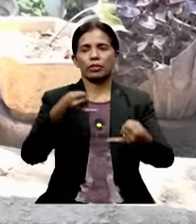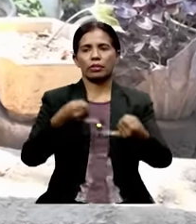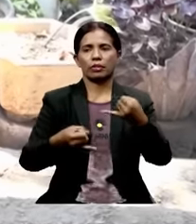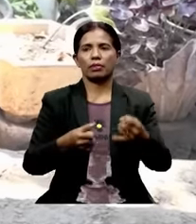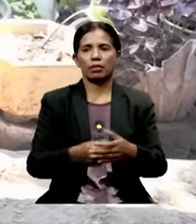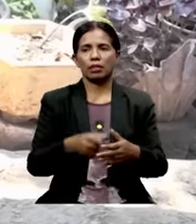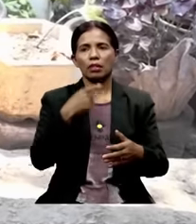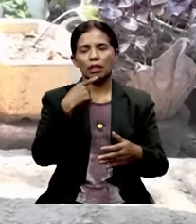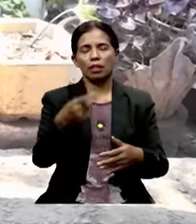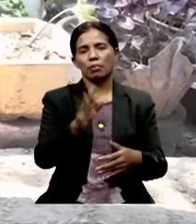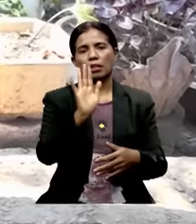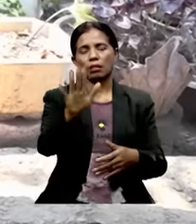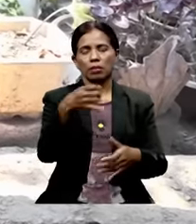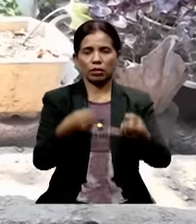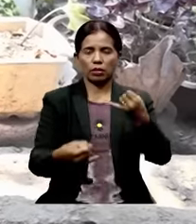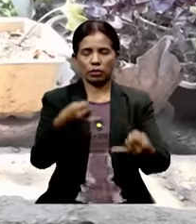Ba ne ba imi ne juiz.